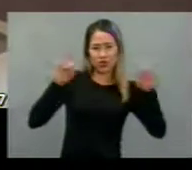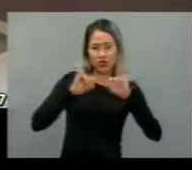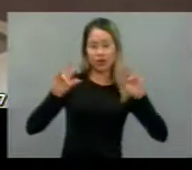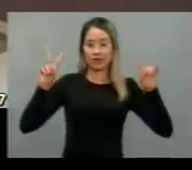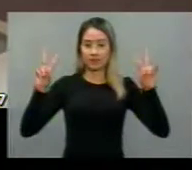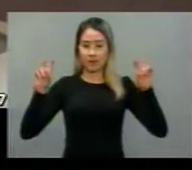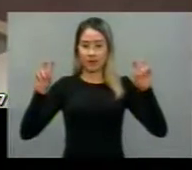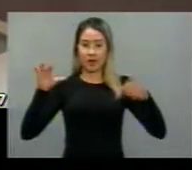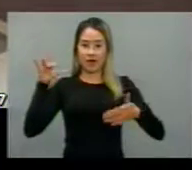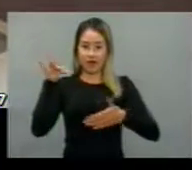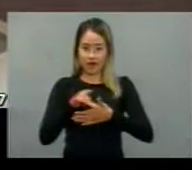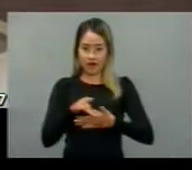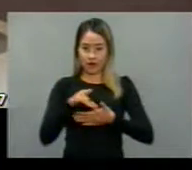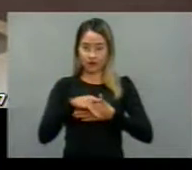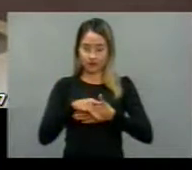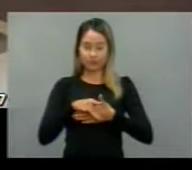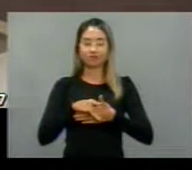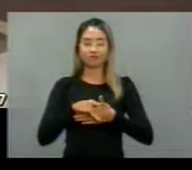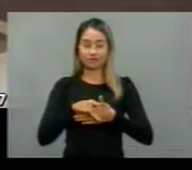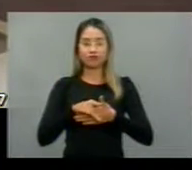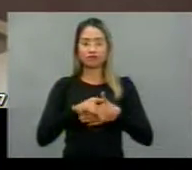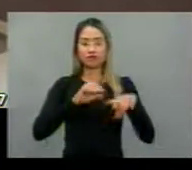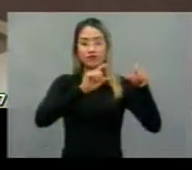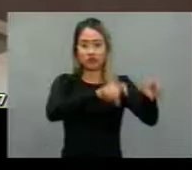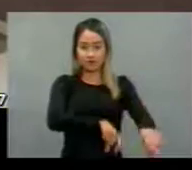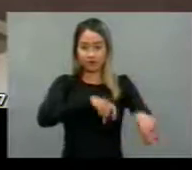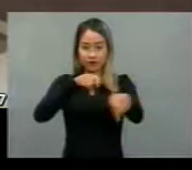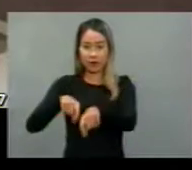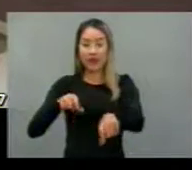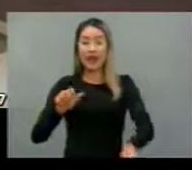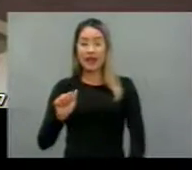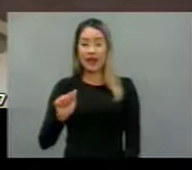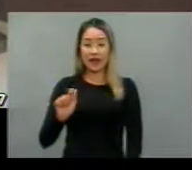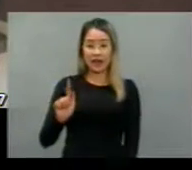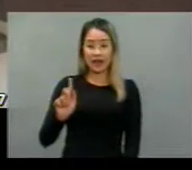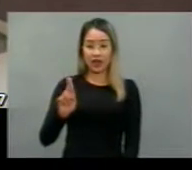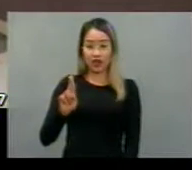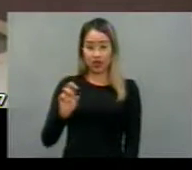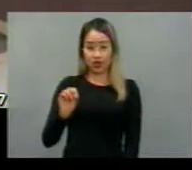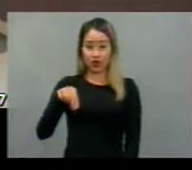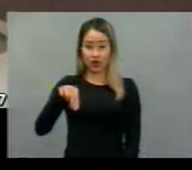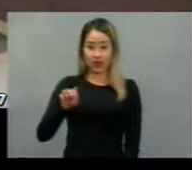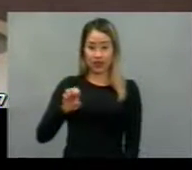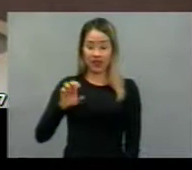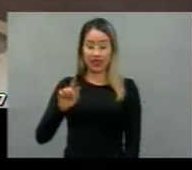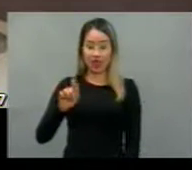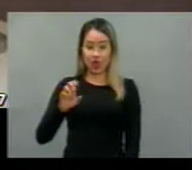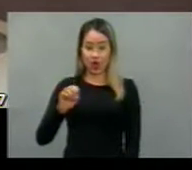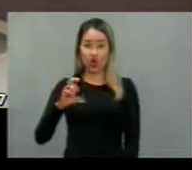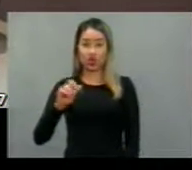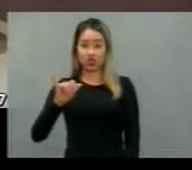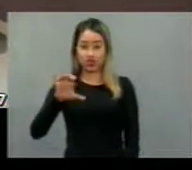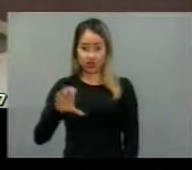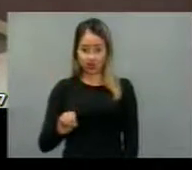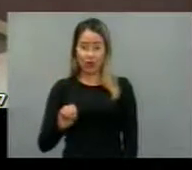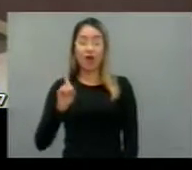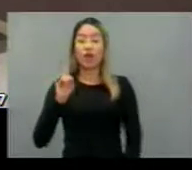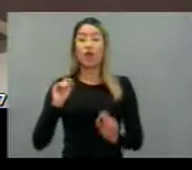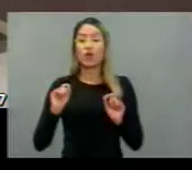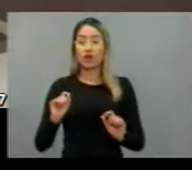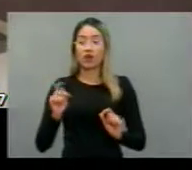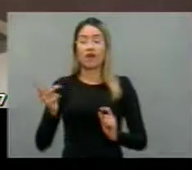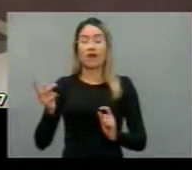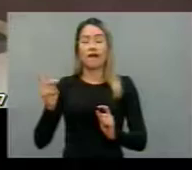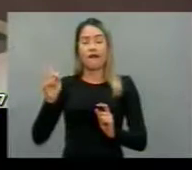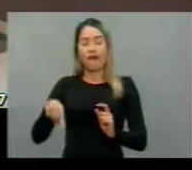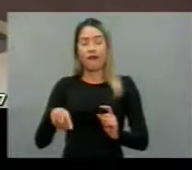carne, o grande agronegócio, que é mantenedor de muitos deputados federais, e inclusive